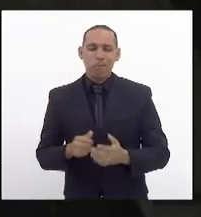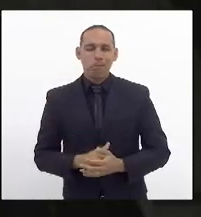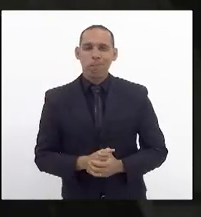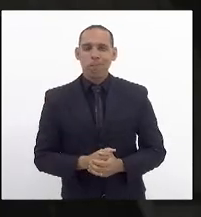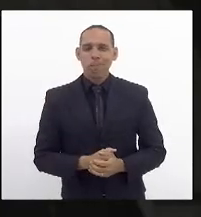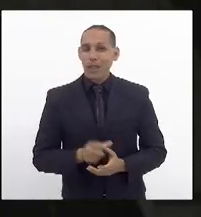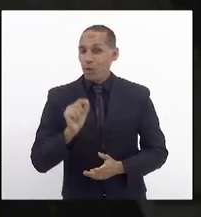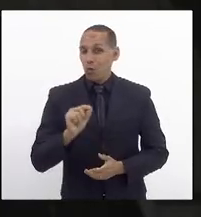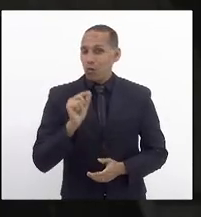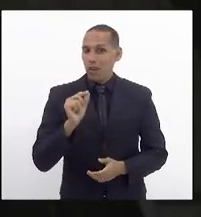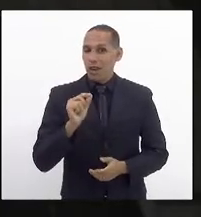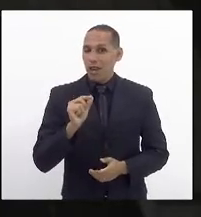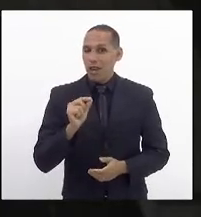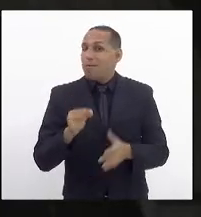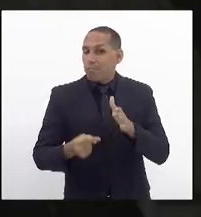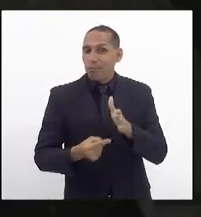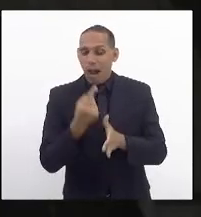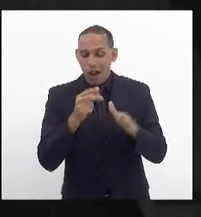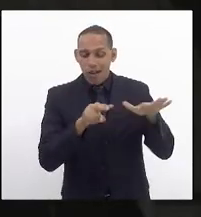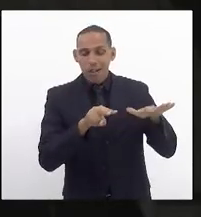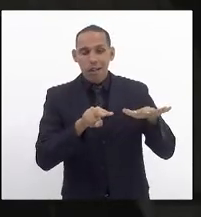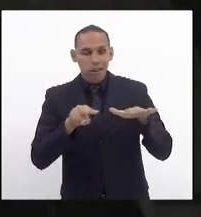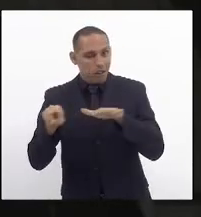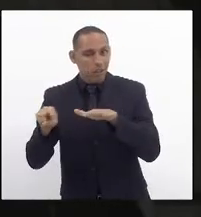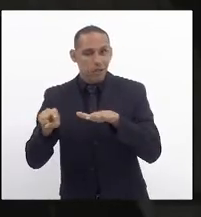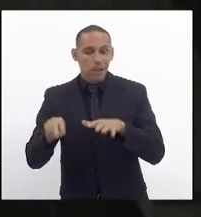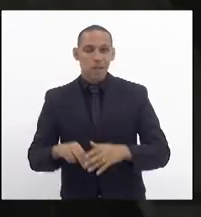que uma vez por semana